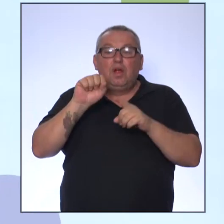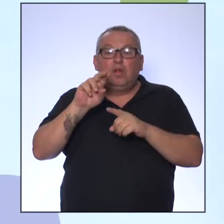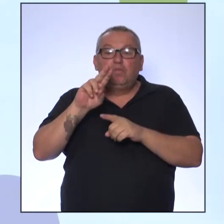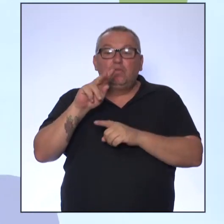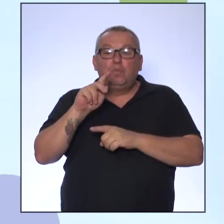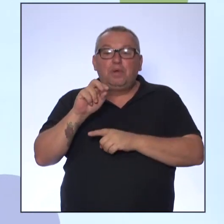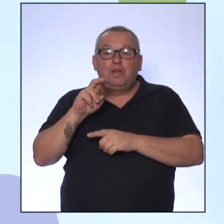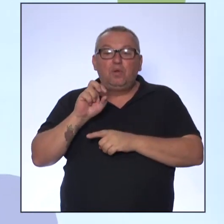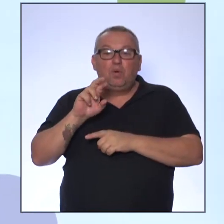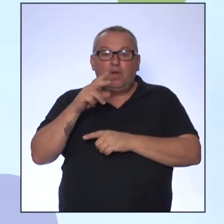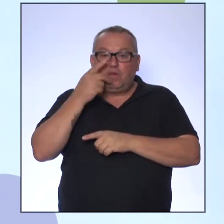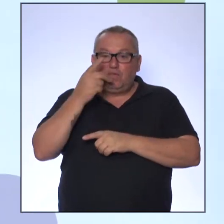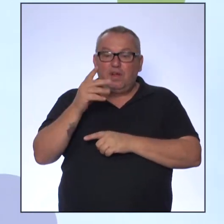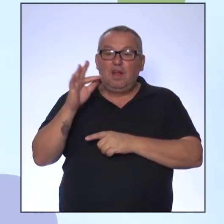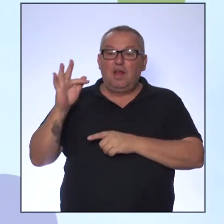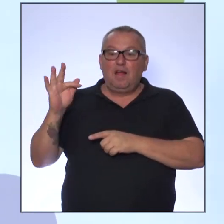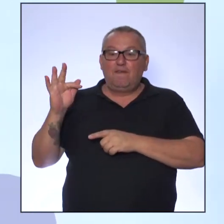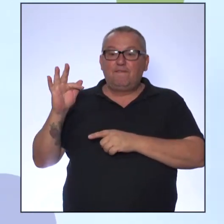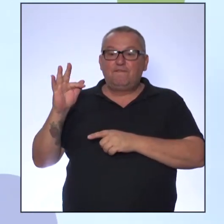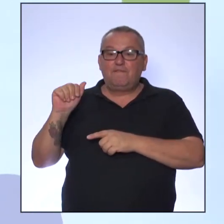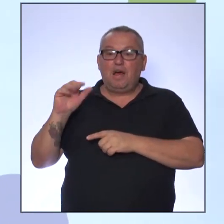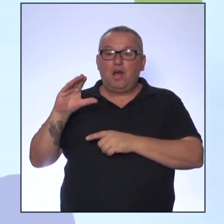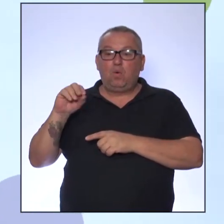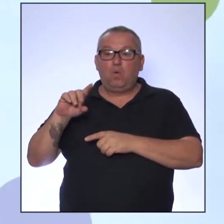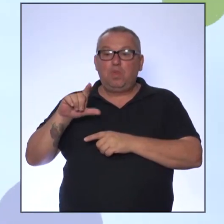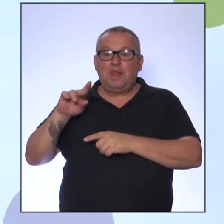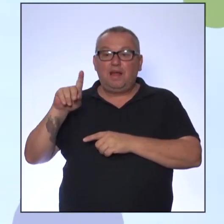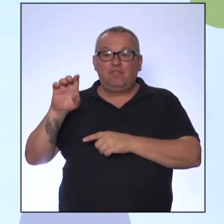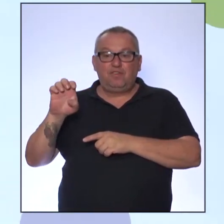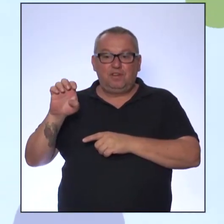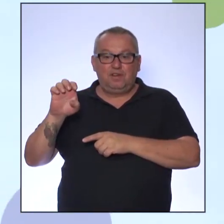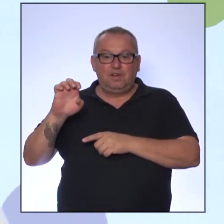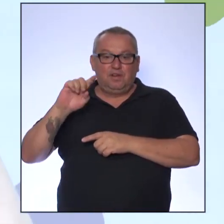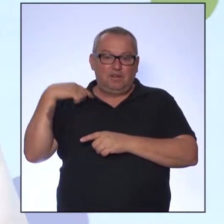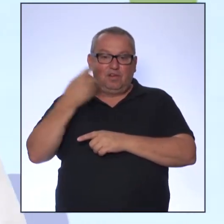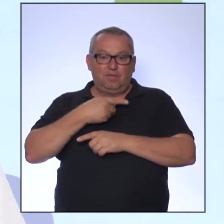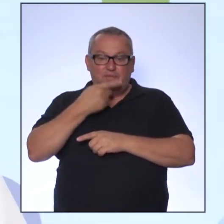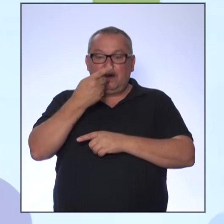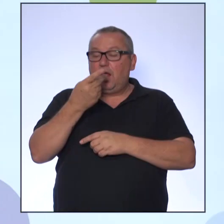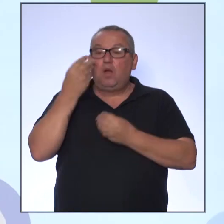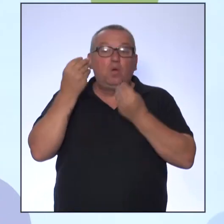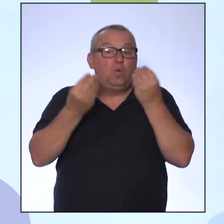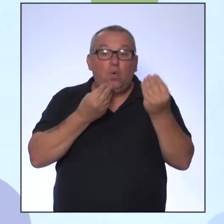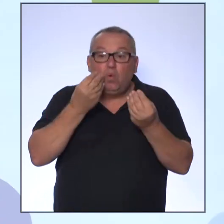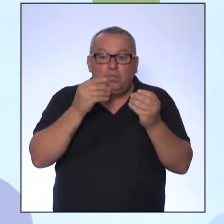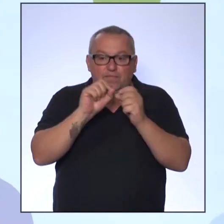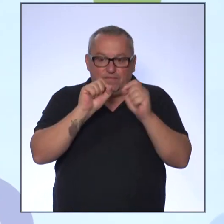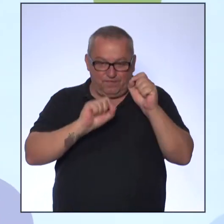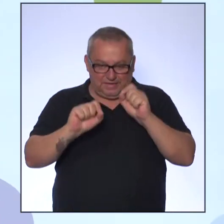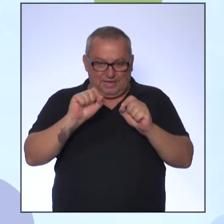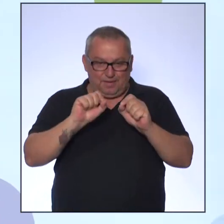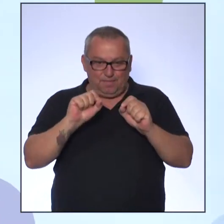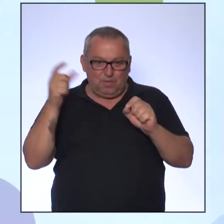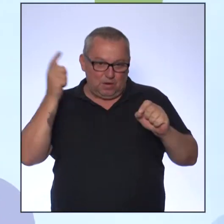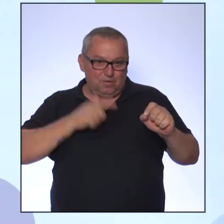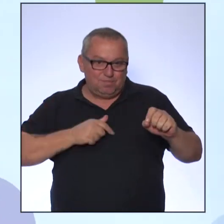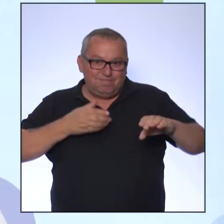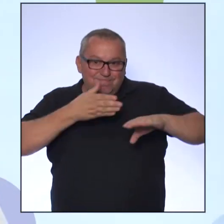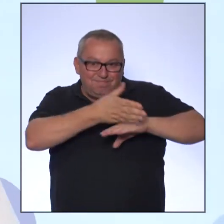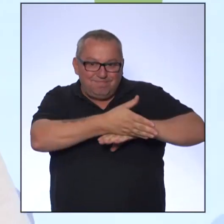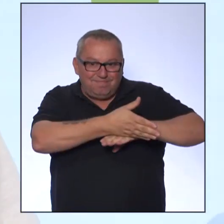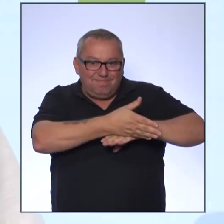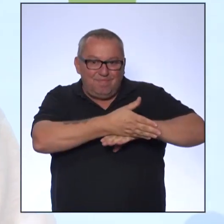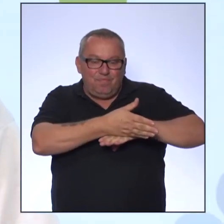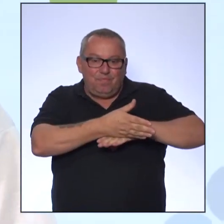vocês chamam de faculdade. Então, se você quiser fazer a faculdade, nós vamos falar aqui como proceder. É